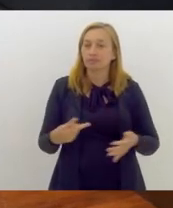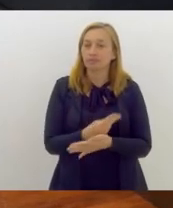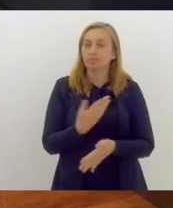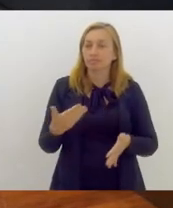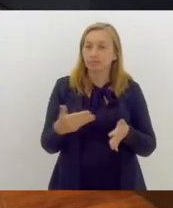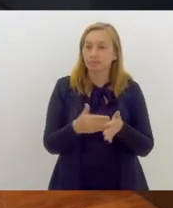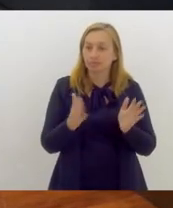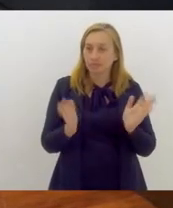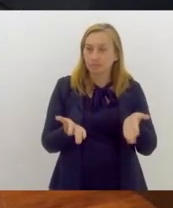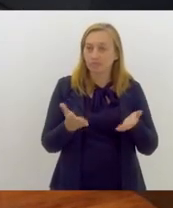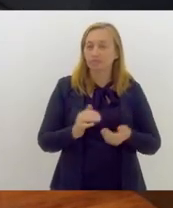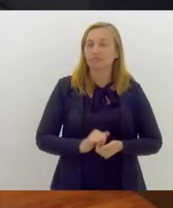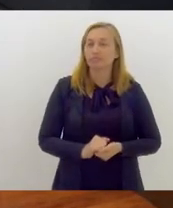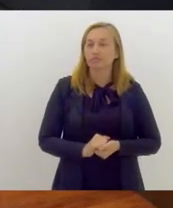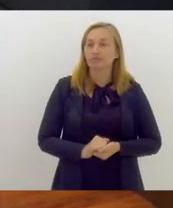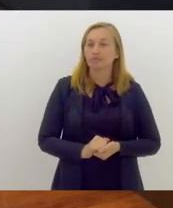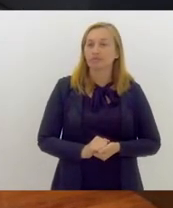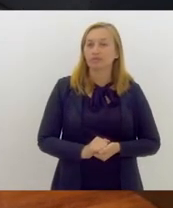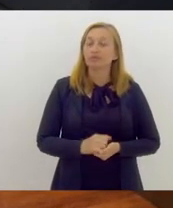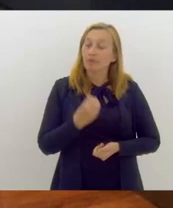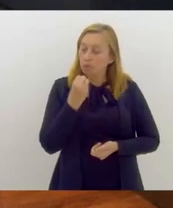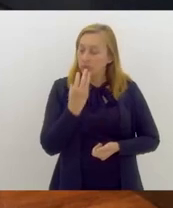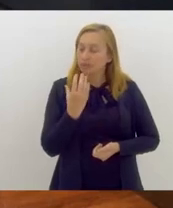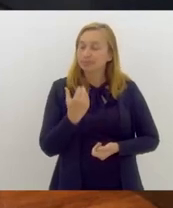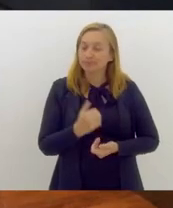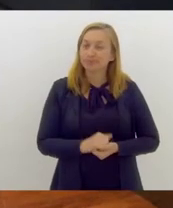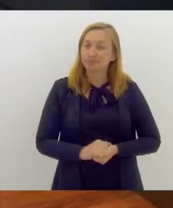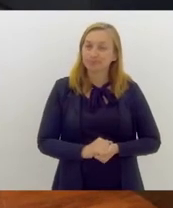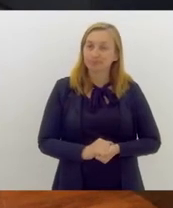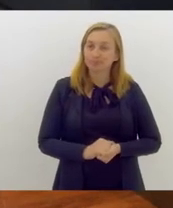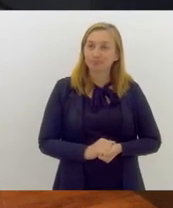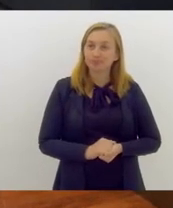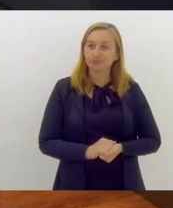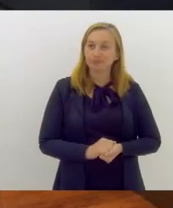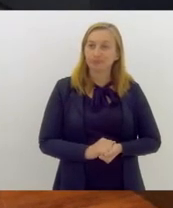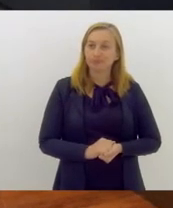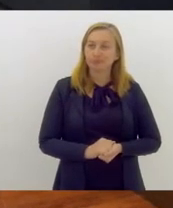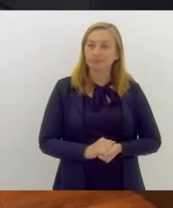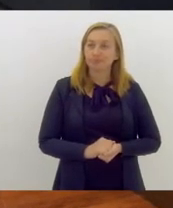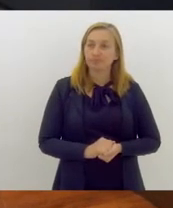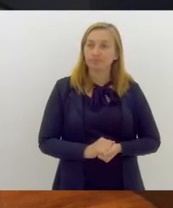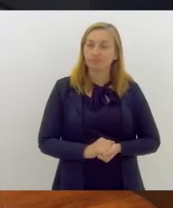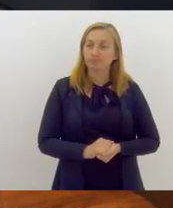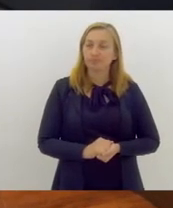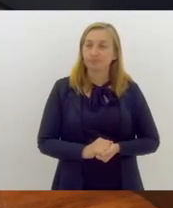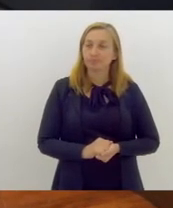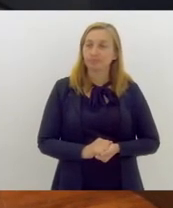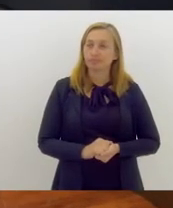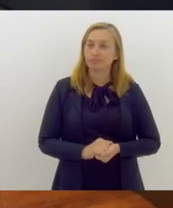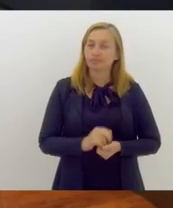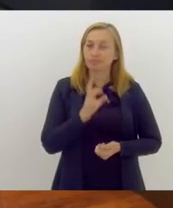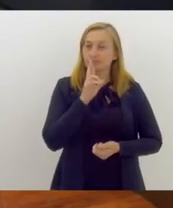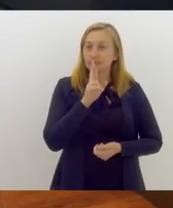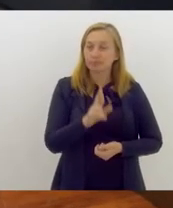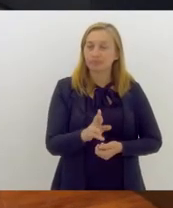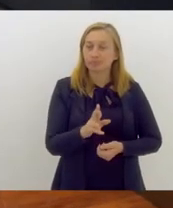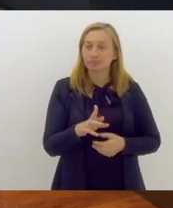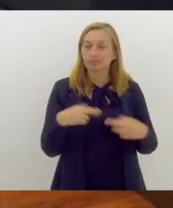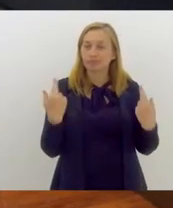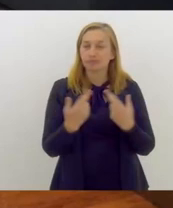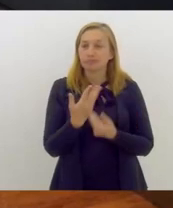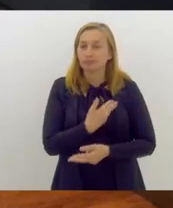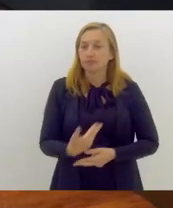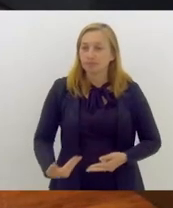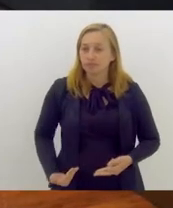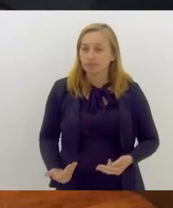hoje está muito boa Então como o resultado dessa audiência pública não